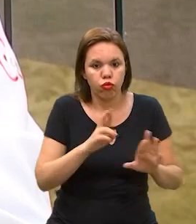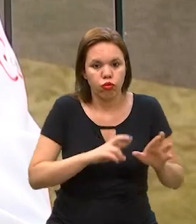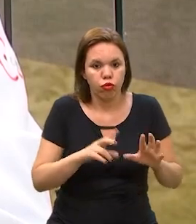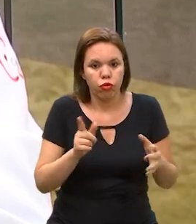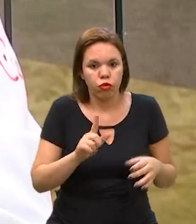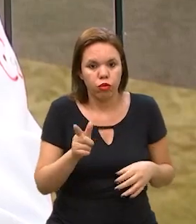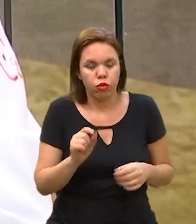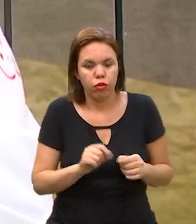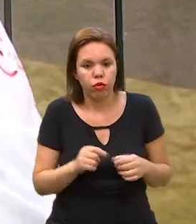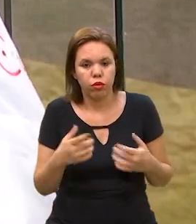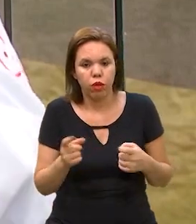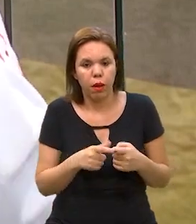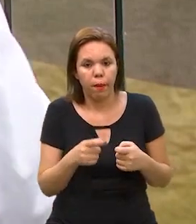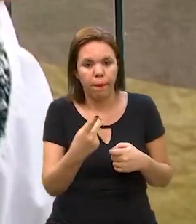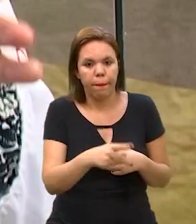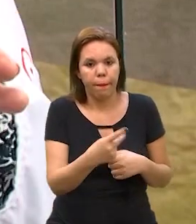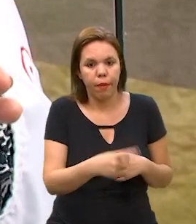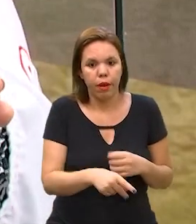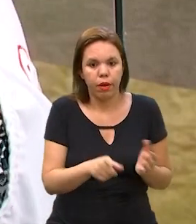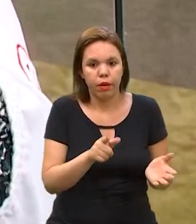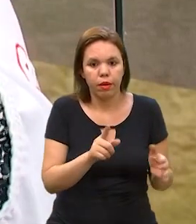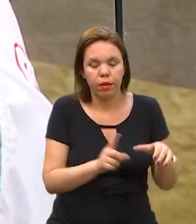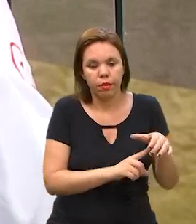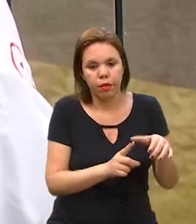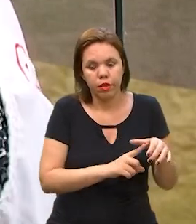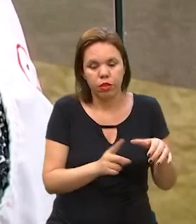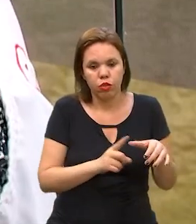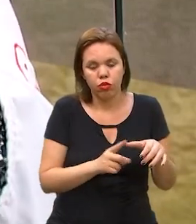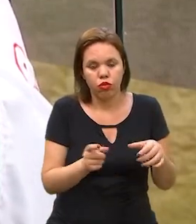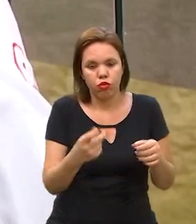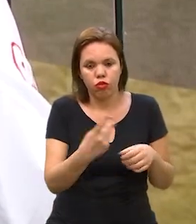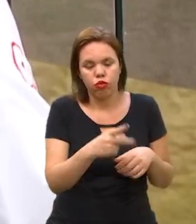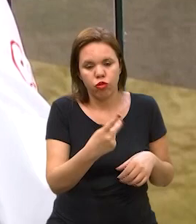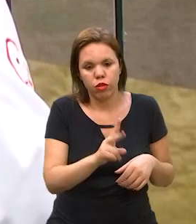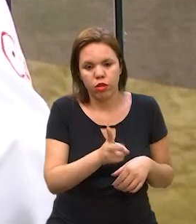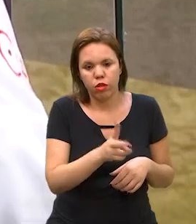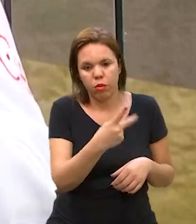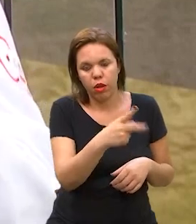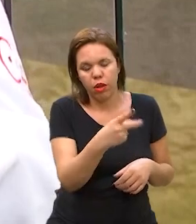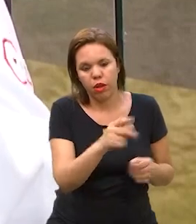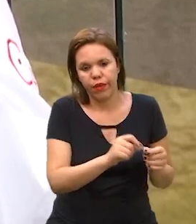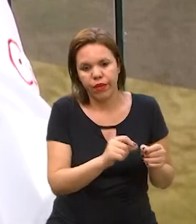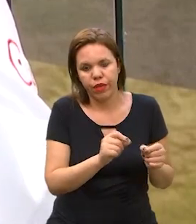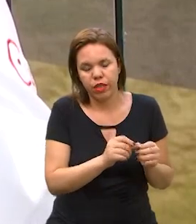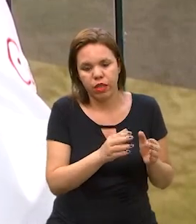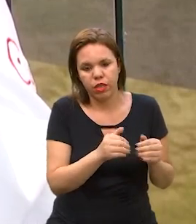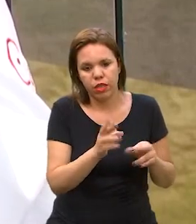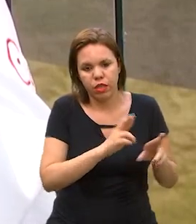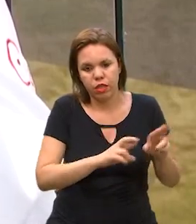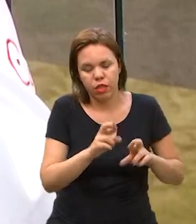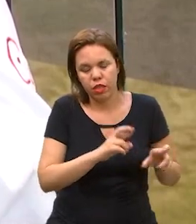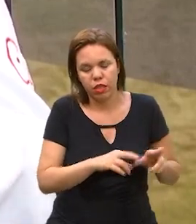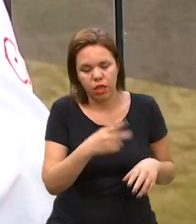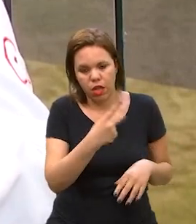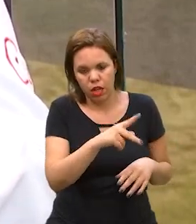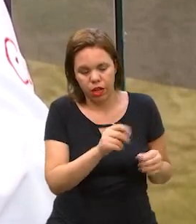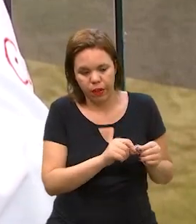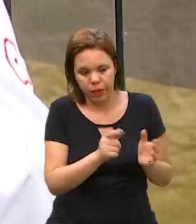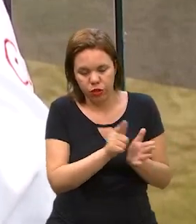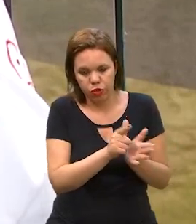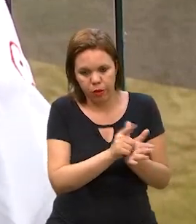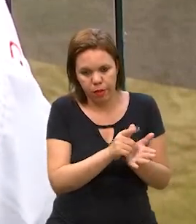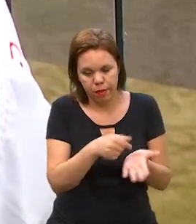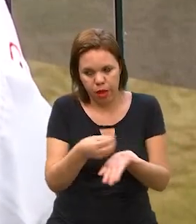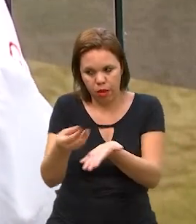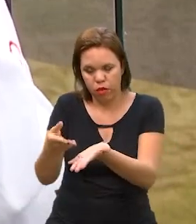esse exame. É claro que quem é médico daquele paciente, o assistente, é sempre ele que vai estar fazendo esses exames e